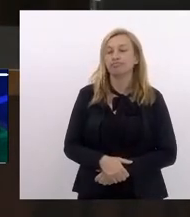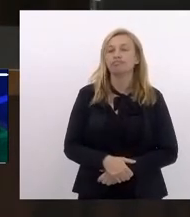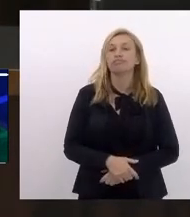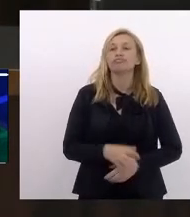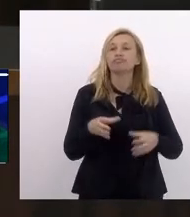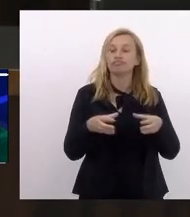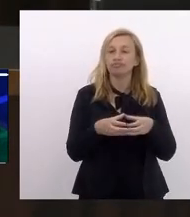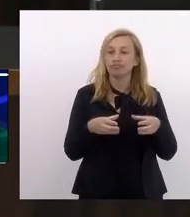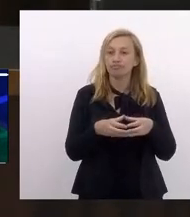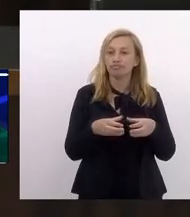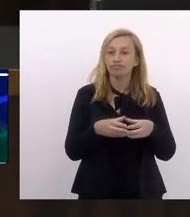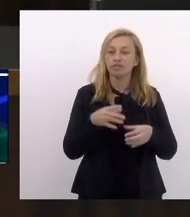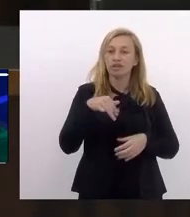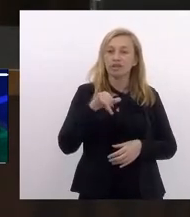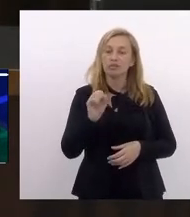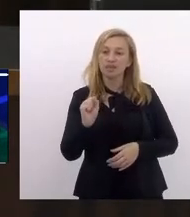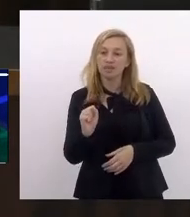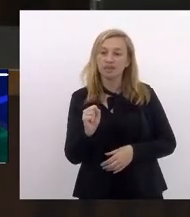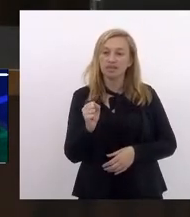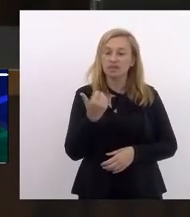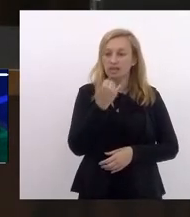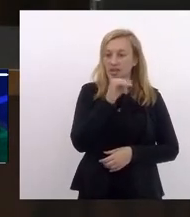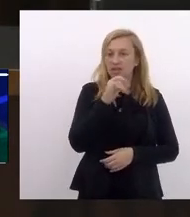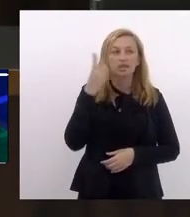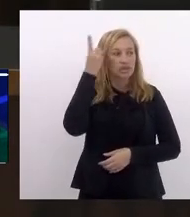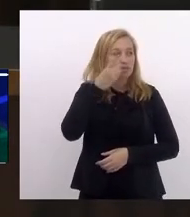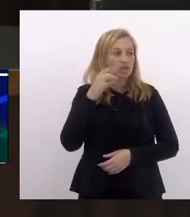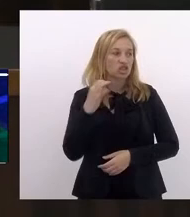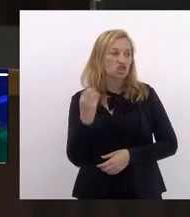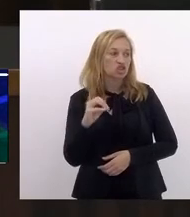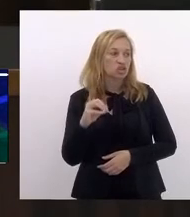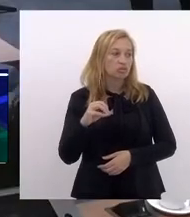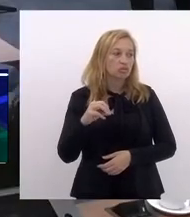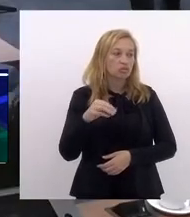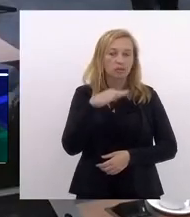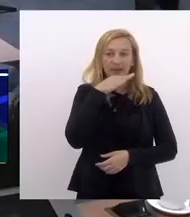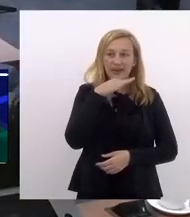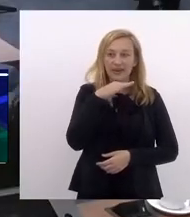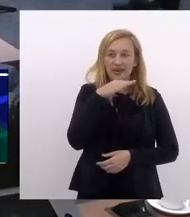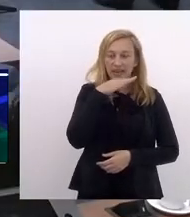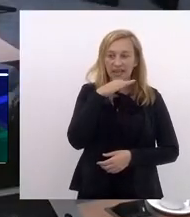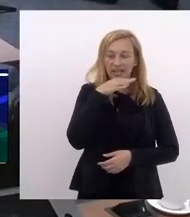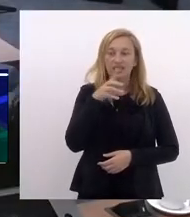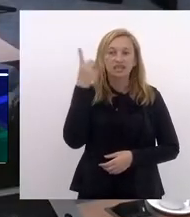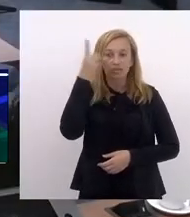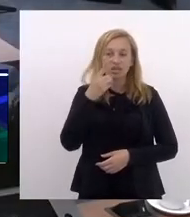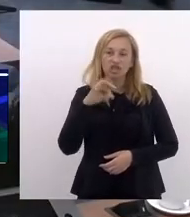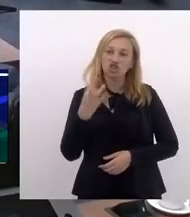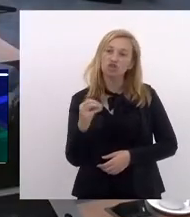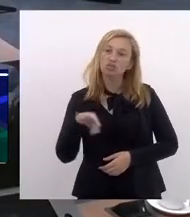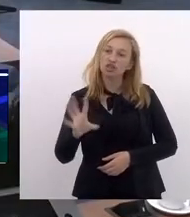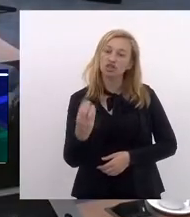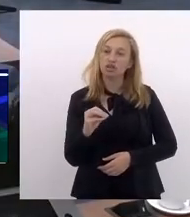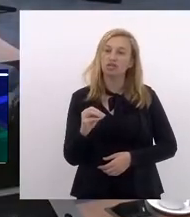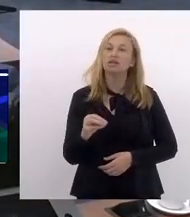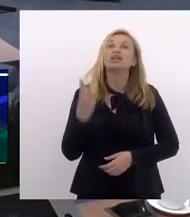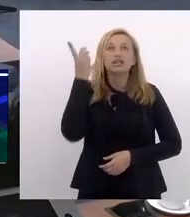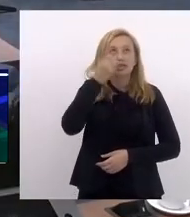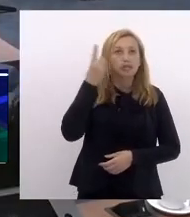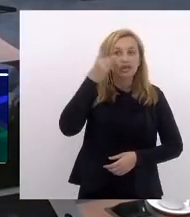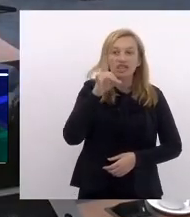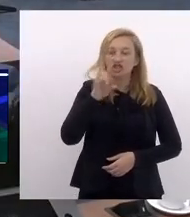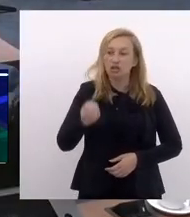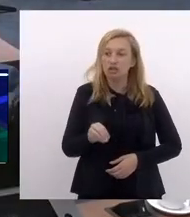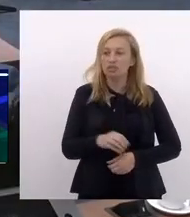pela Comissão de Minas e Energia, deputado Chiquinho da Mangueira, deputado Chico Machado, deputado